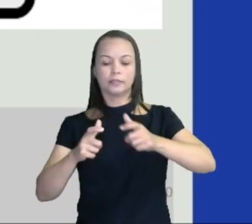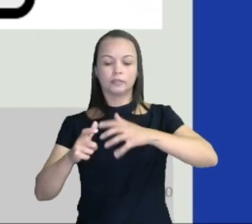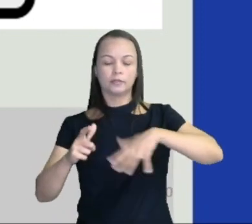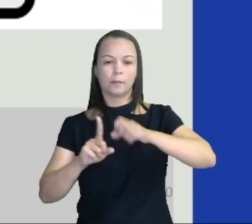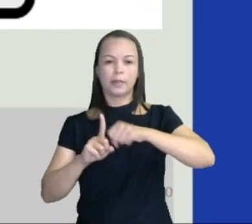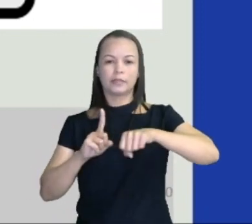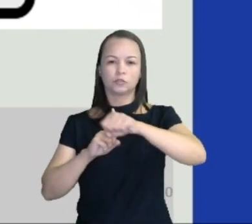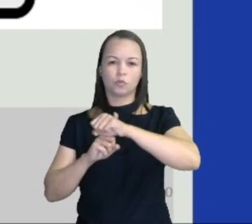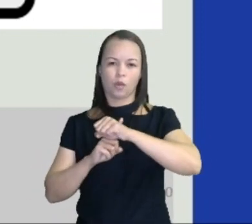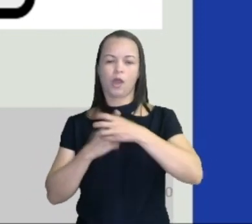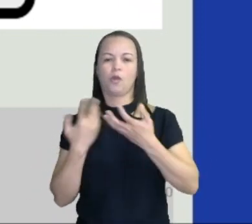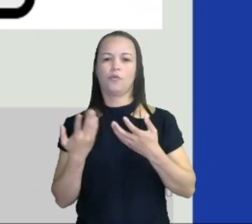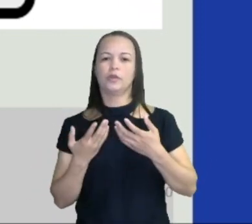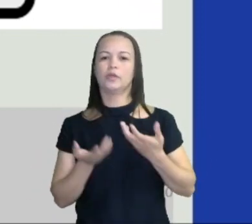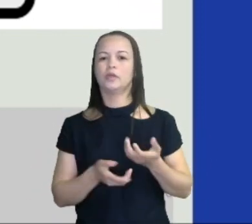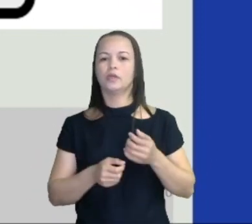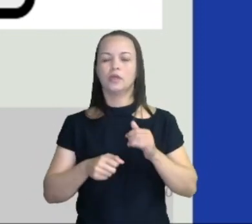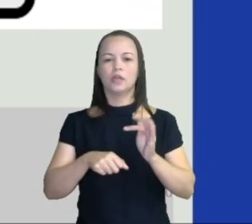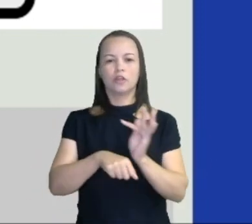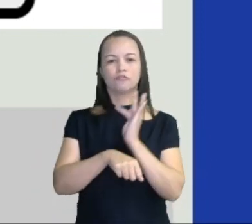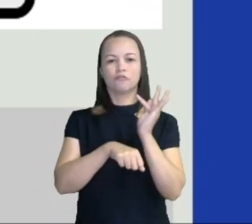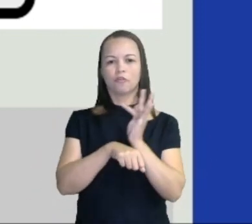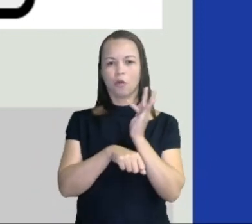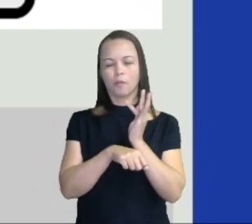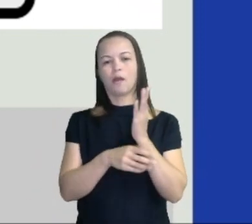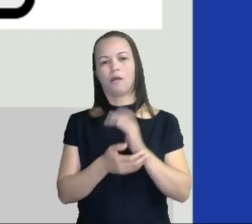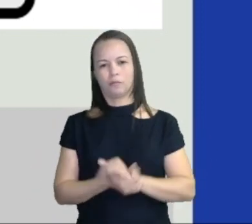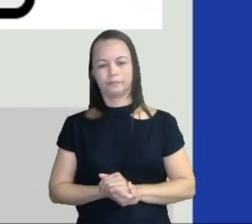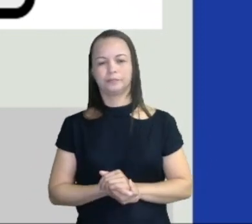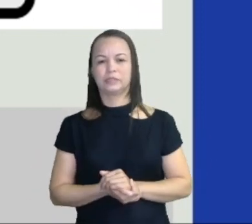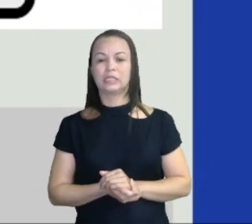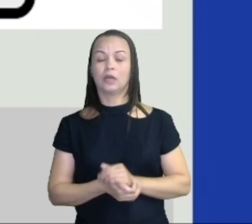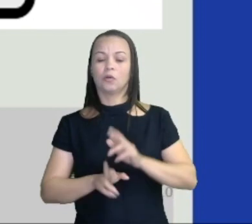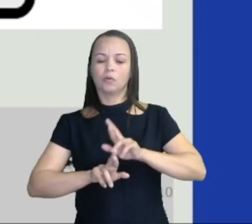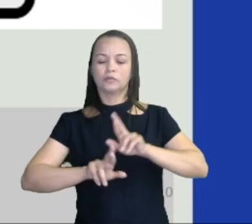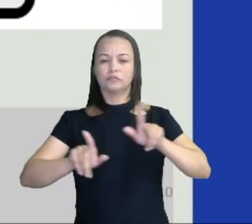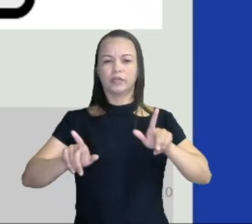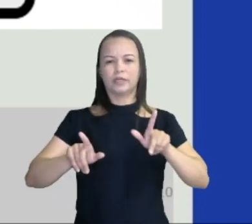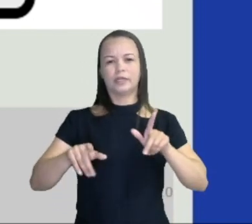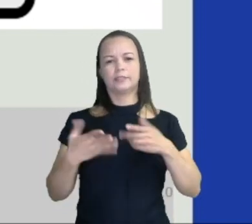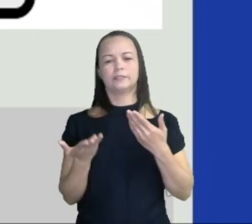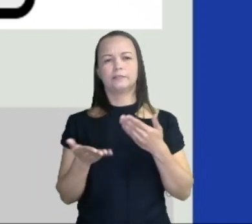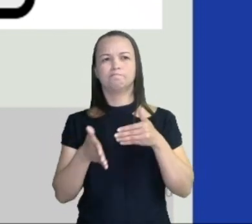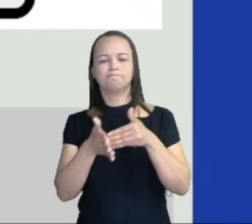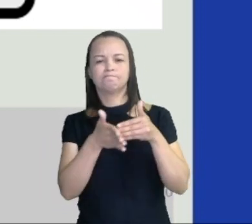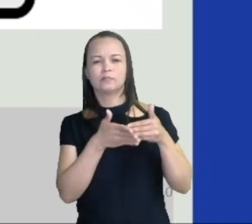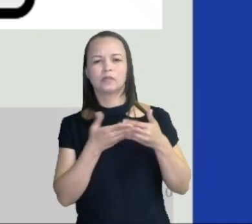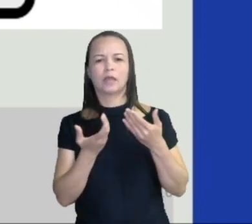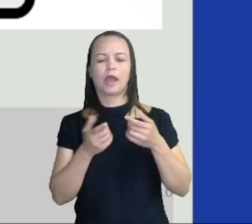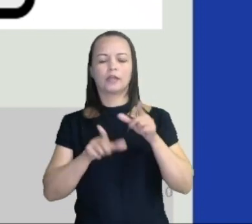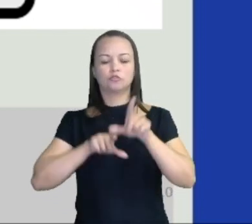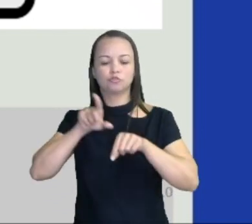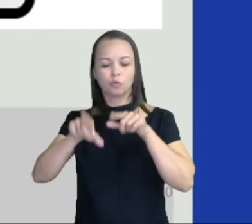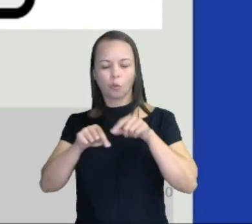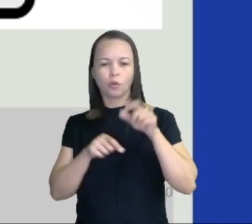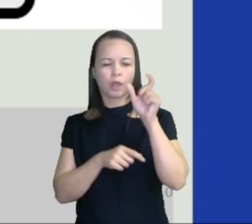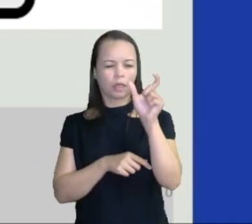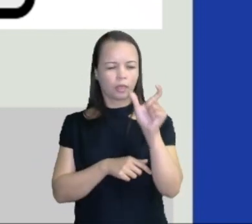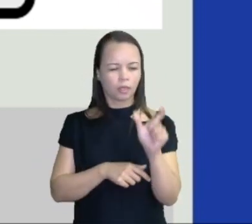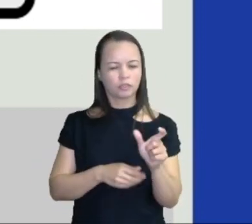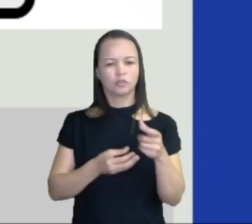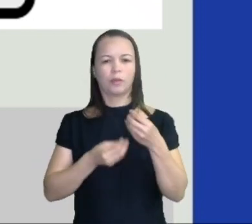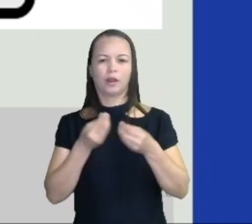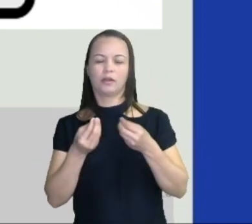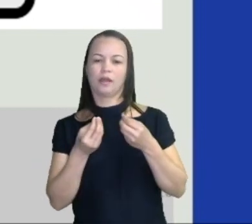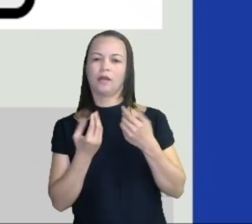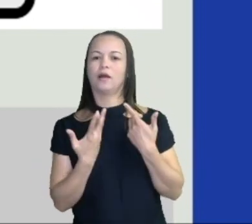ambiente formal. Possui diferentes interferências na escolha das palavras, na